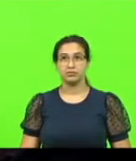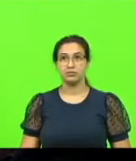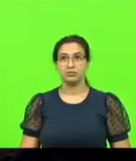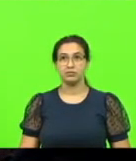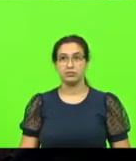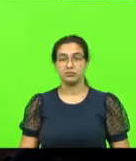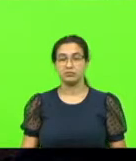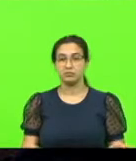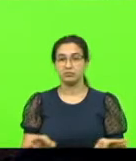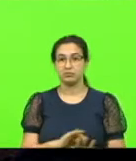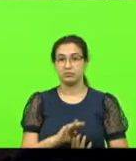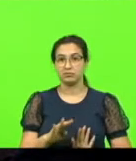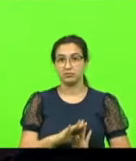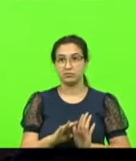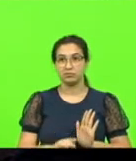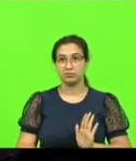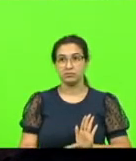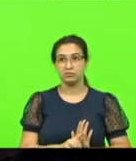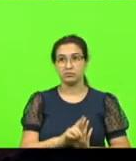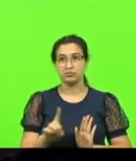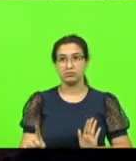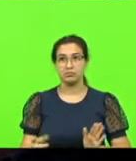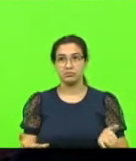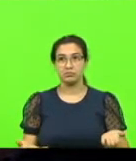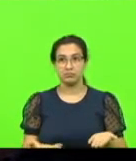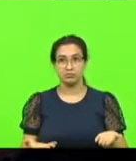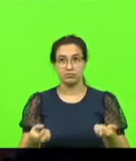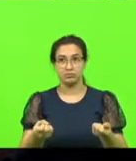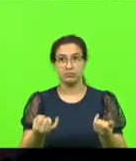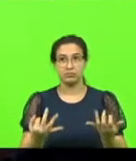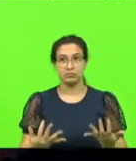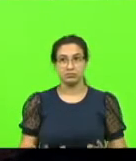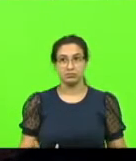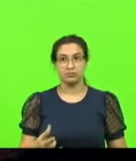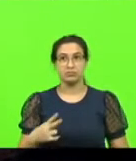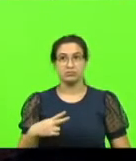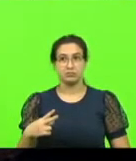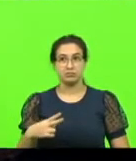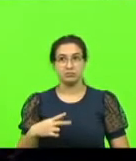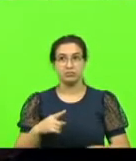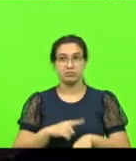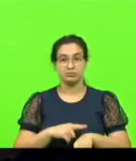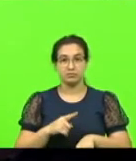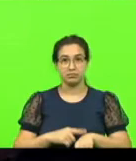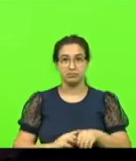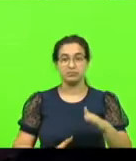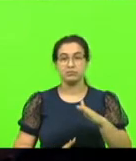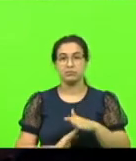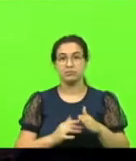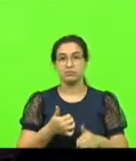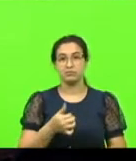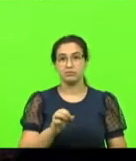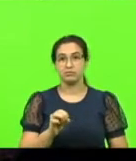Fim da ordem do dia, passamos às explicações pessoais. Pelo tempo de até 10 minutos, fará uso da palavra